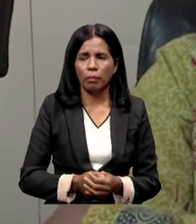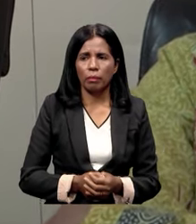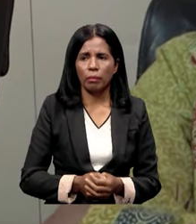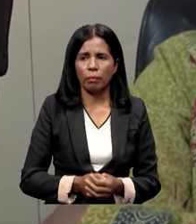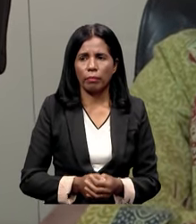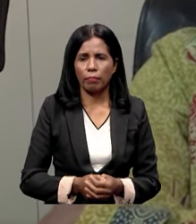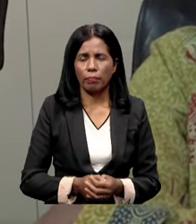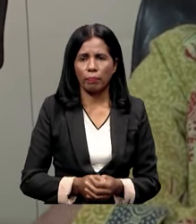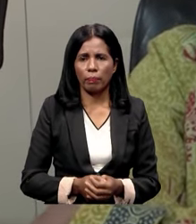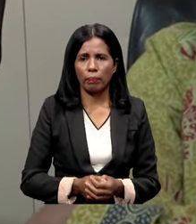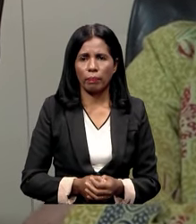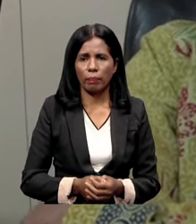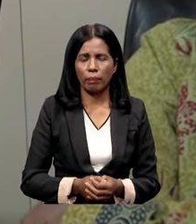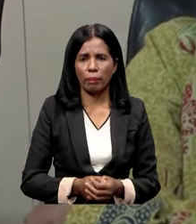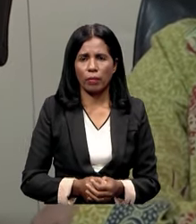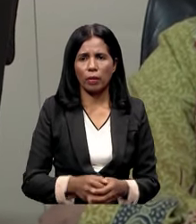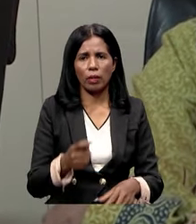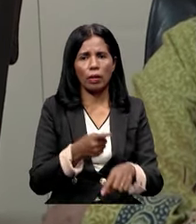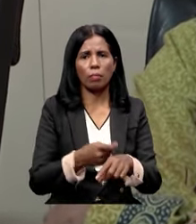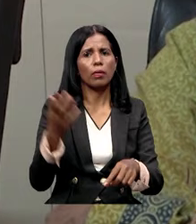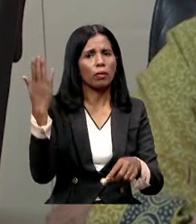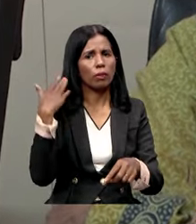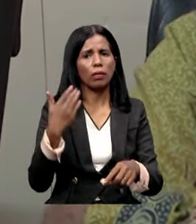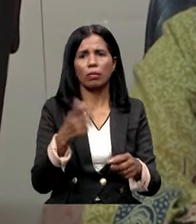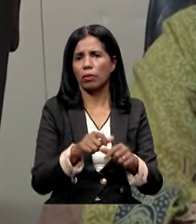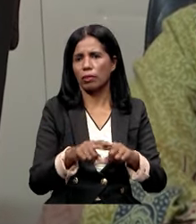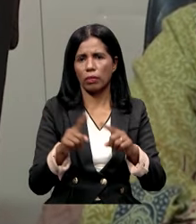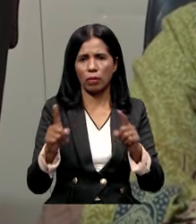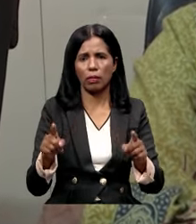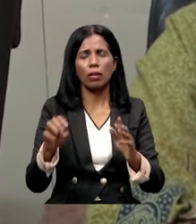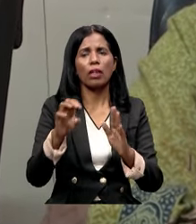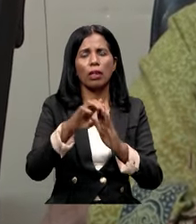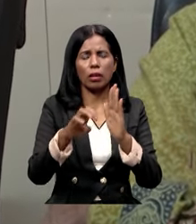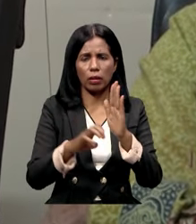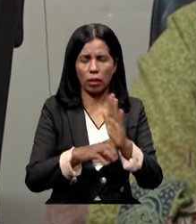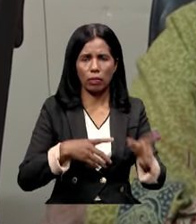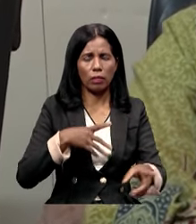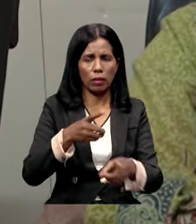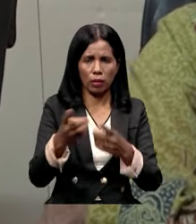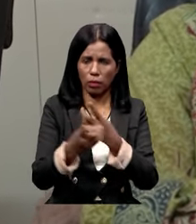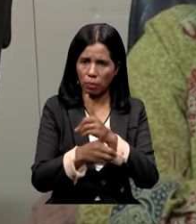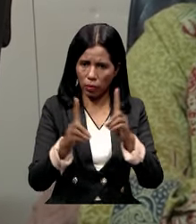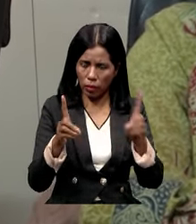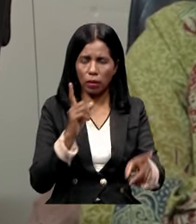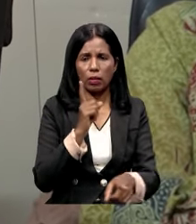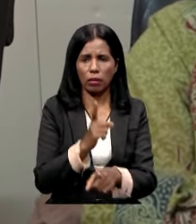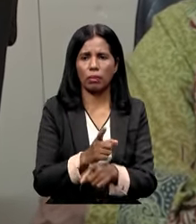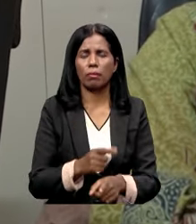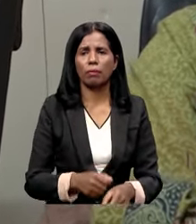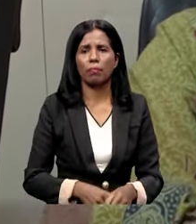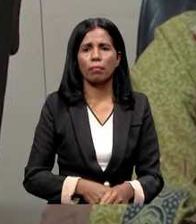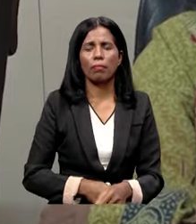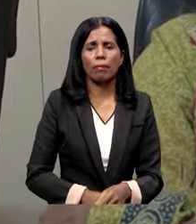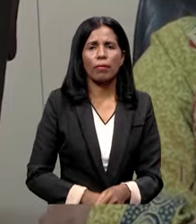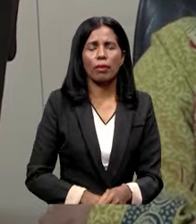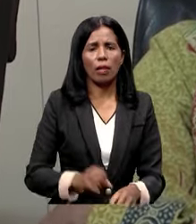Mas tempo imperador e sir nene o inselo. Tempo agora nene o inselo. Estado de Direito Democrático é Estado de Direito Democrático. Aula que